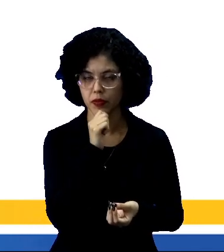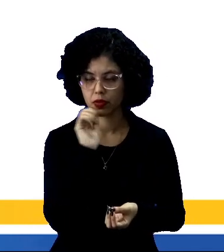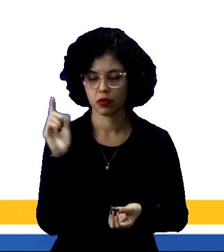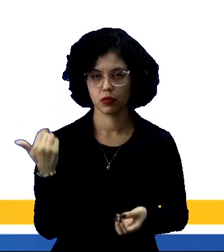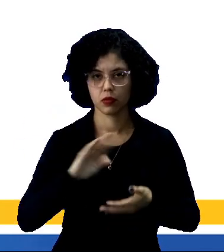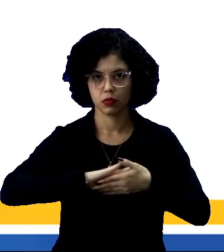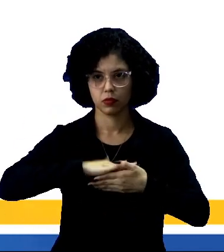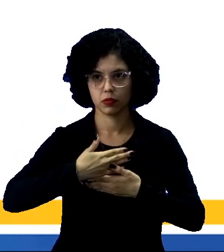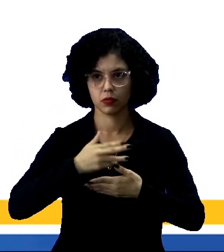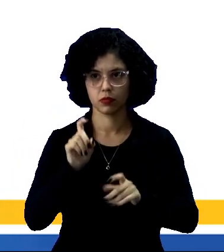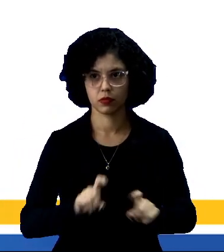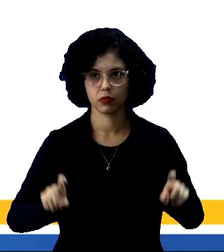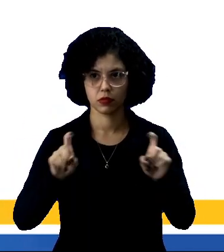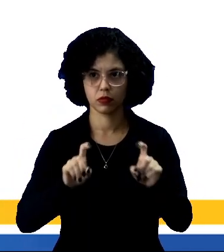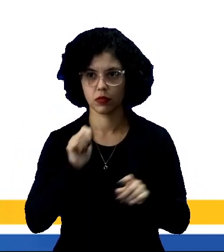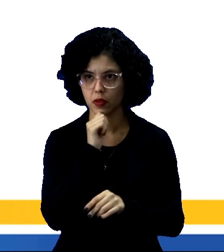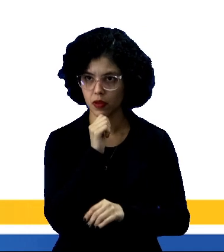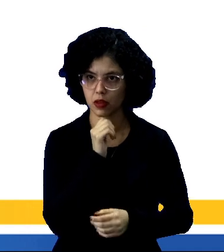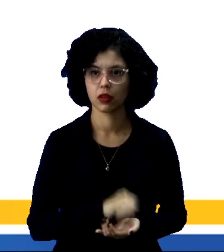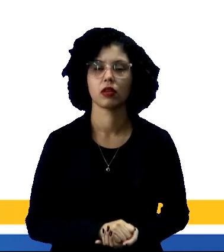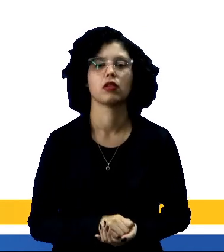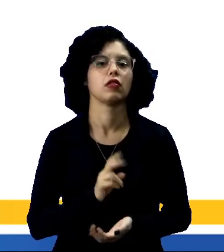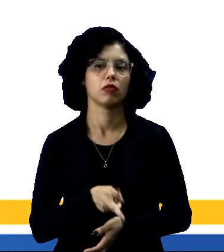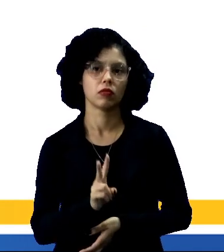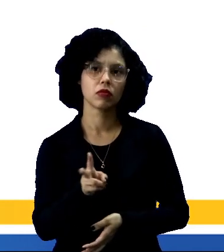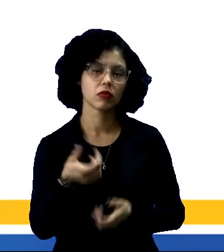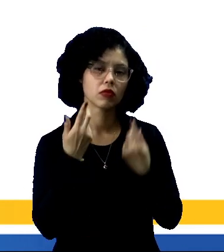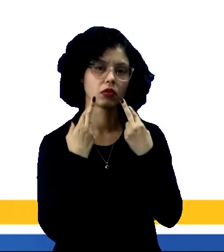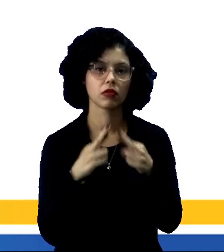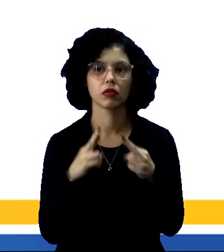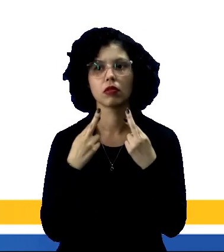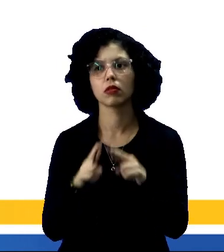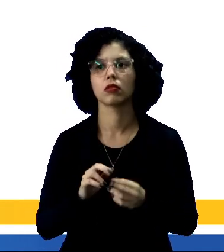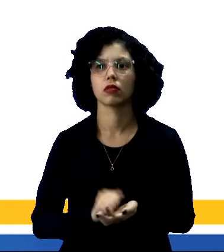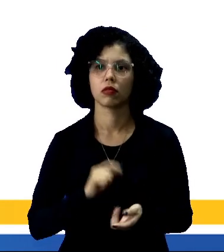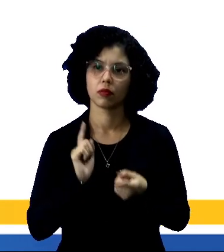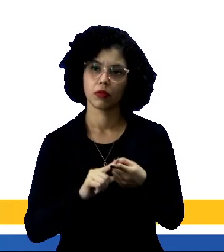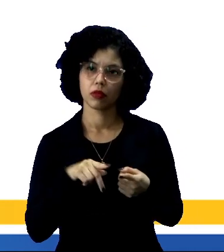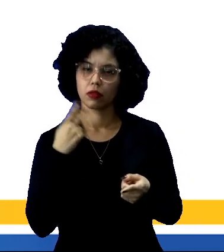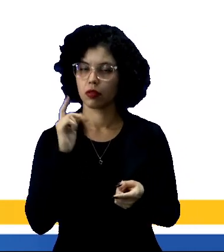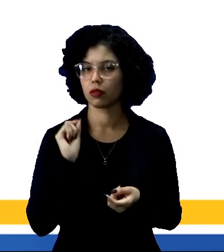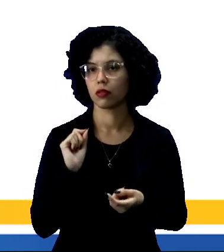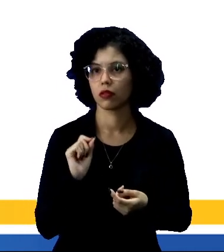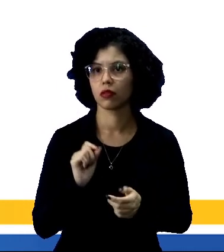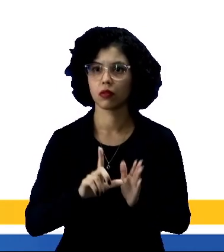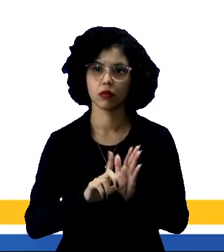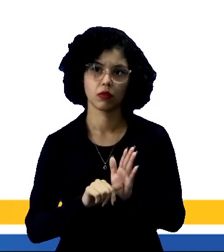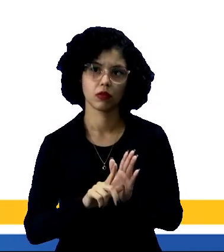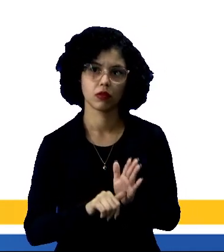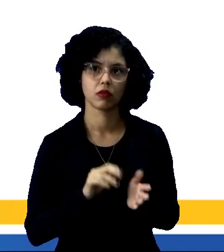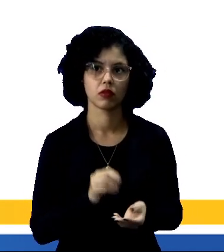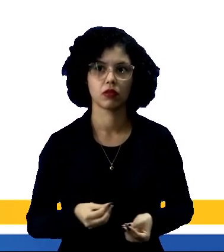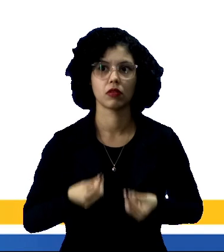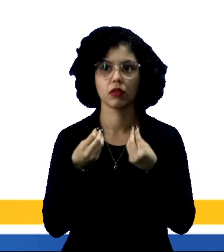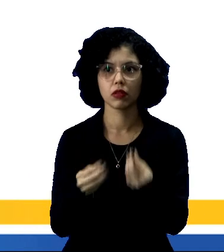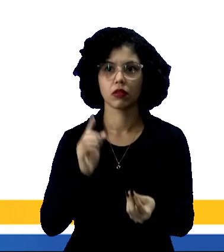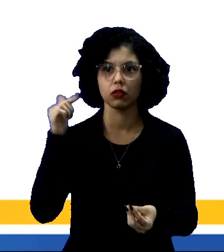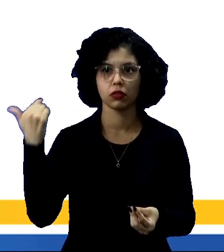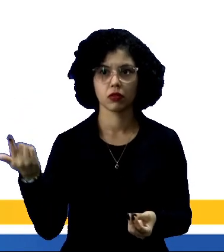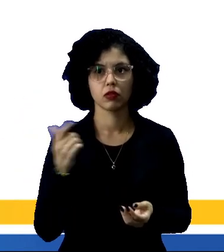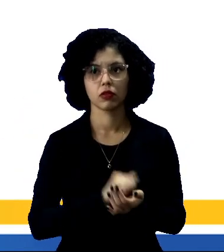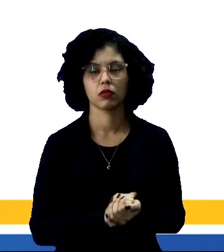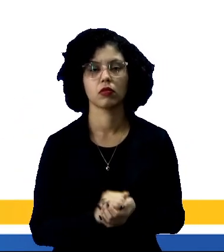outro computador. Ele continua sustentando sua reclamação, porque ele disse que o atraso da entrega desse